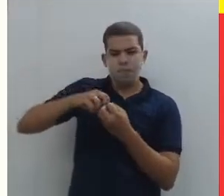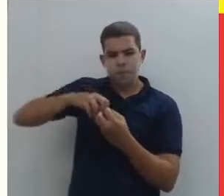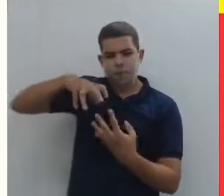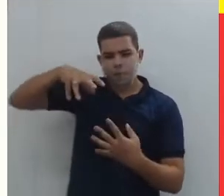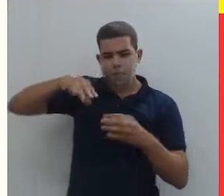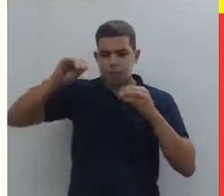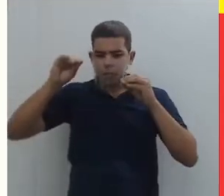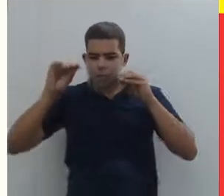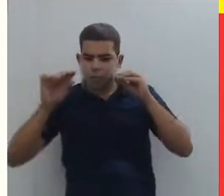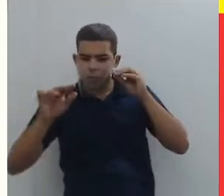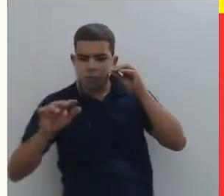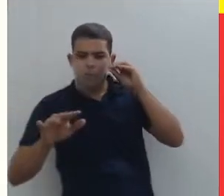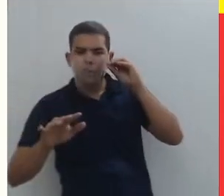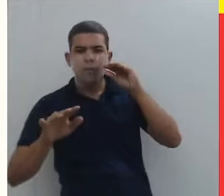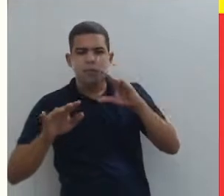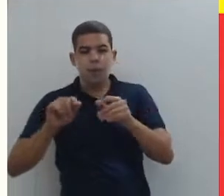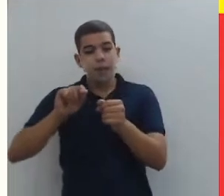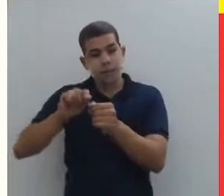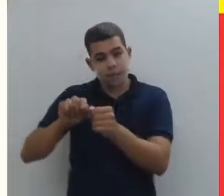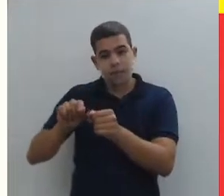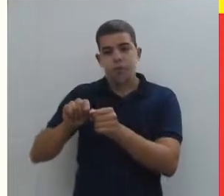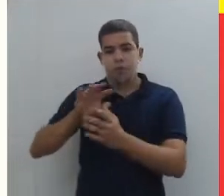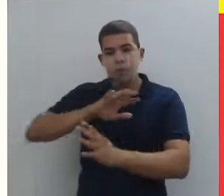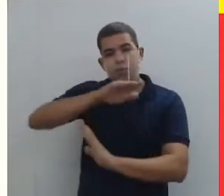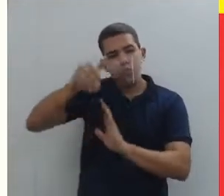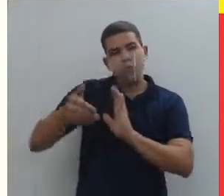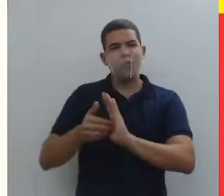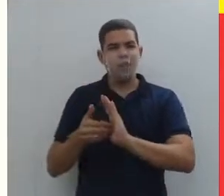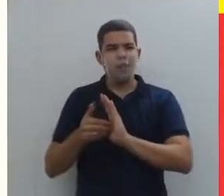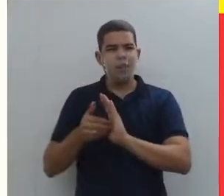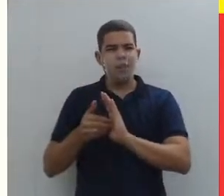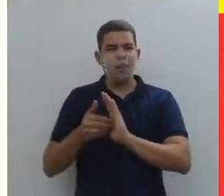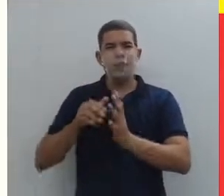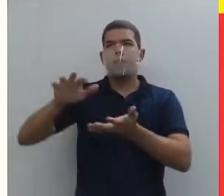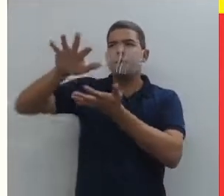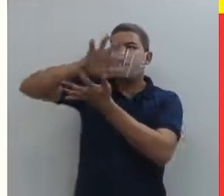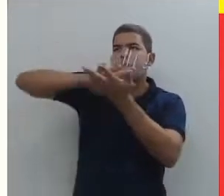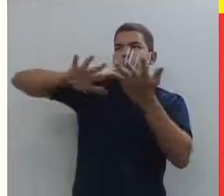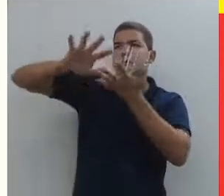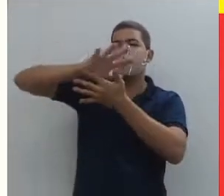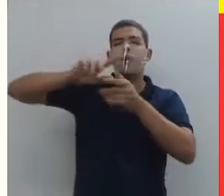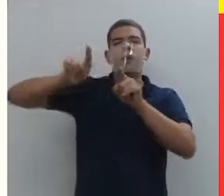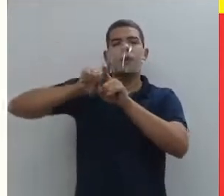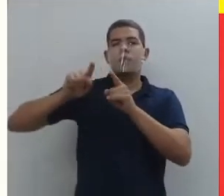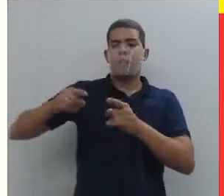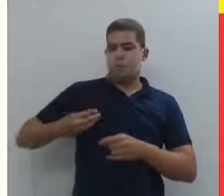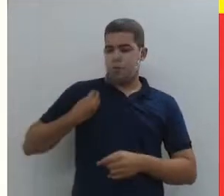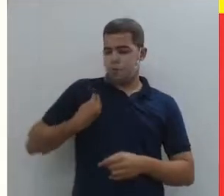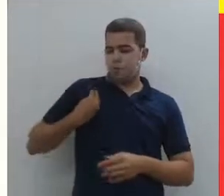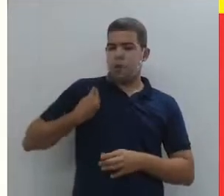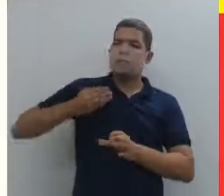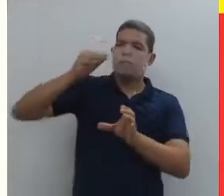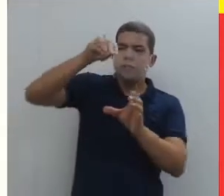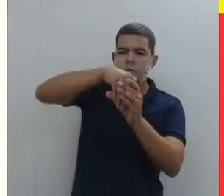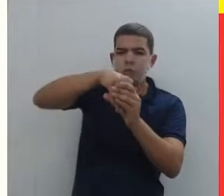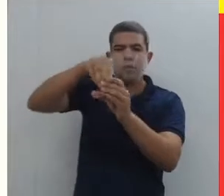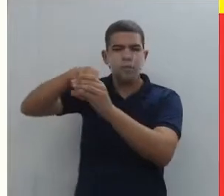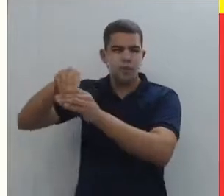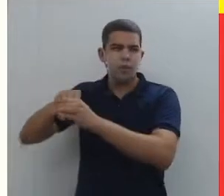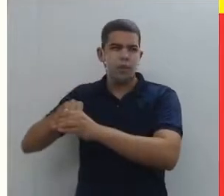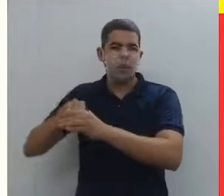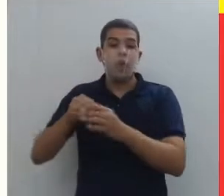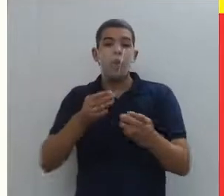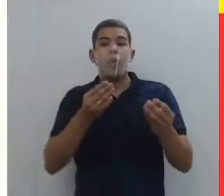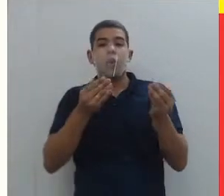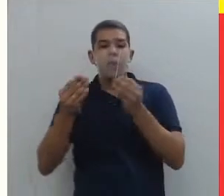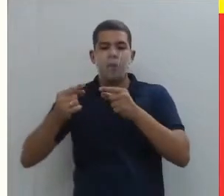deu origem a todo o universo, como também a existência da vida. Essa teoria ela é um pouco discutida,